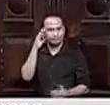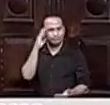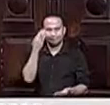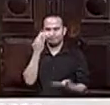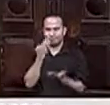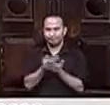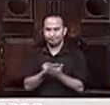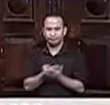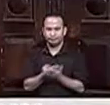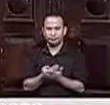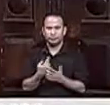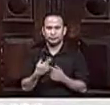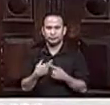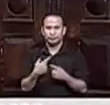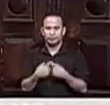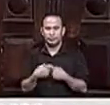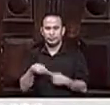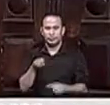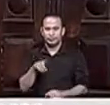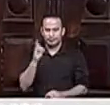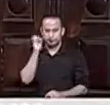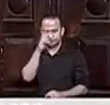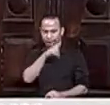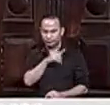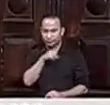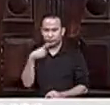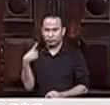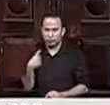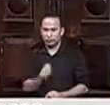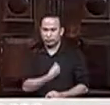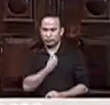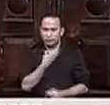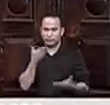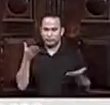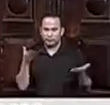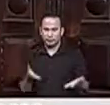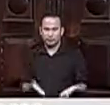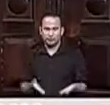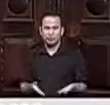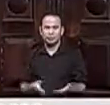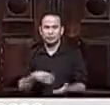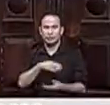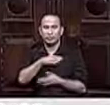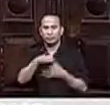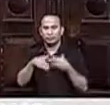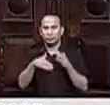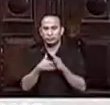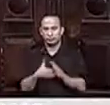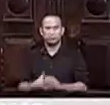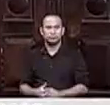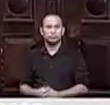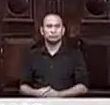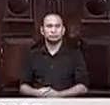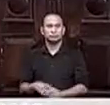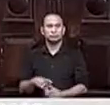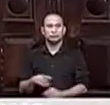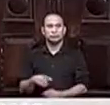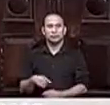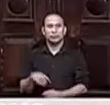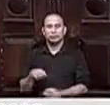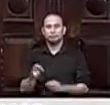desacreditado. Porque à medida em que nós, que estamos aqui, fazemos parte do parlamento, decidimos as